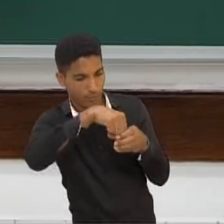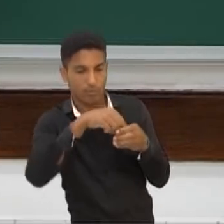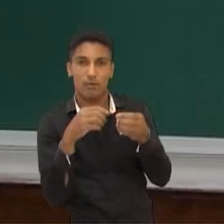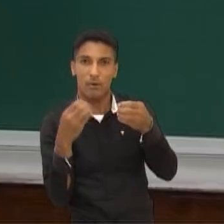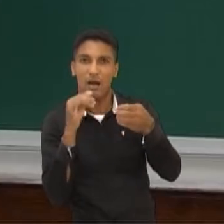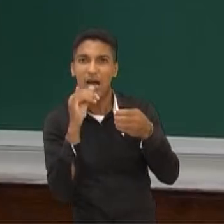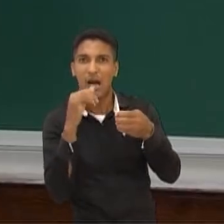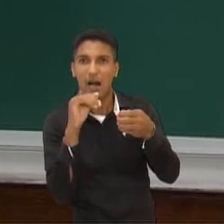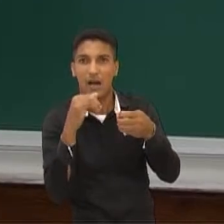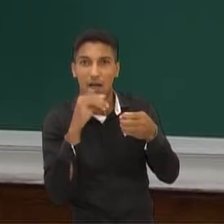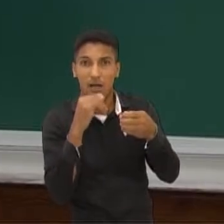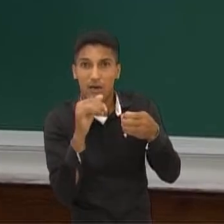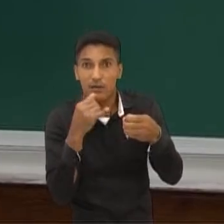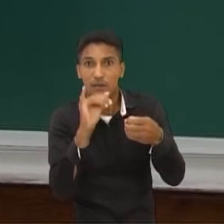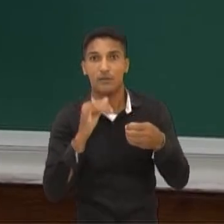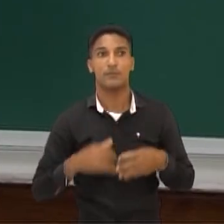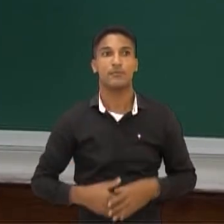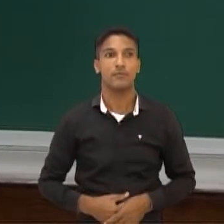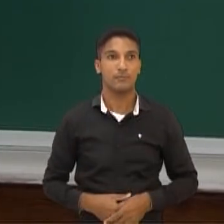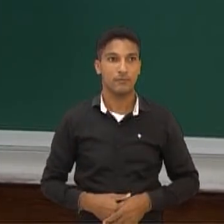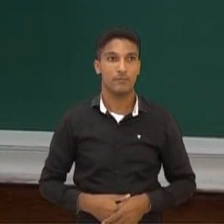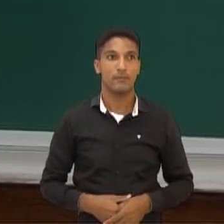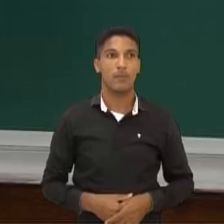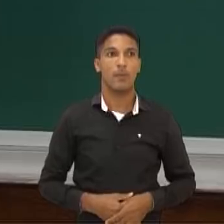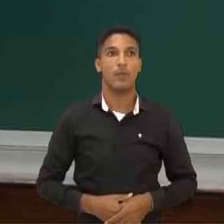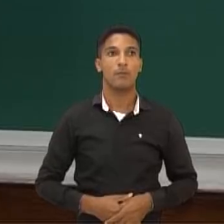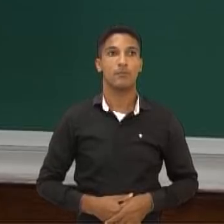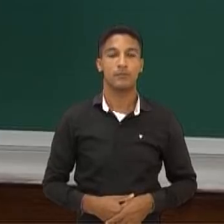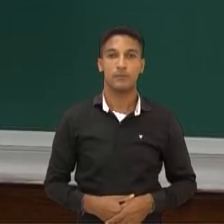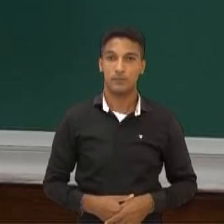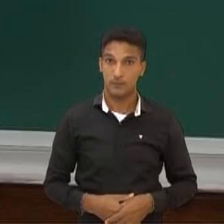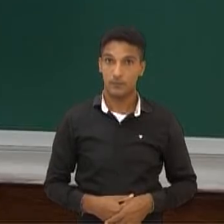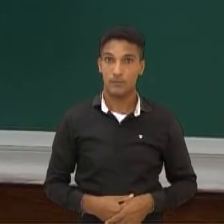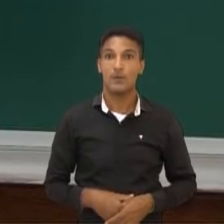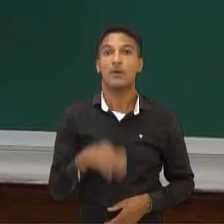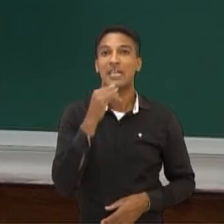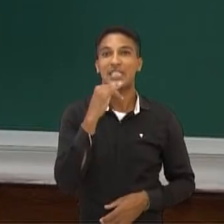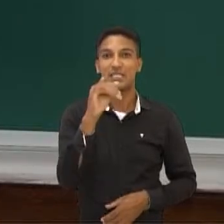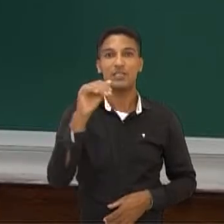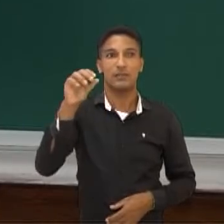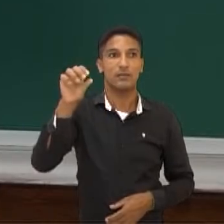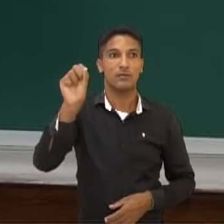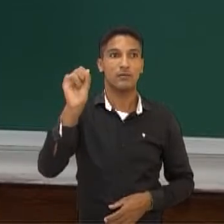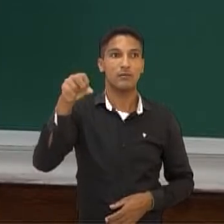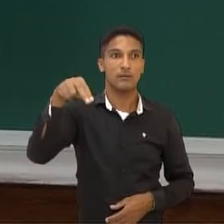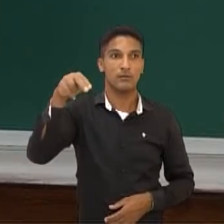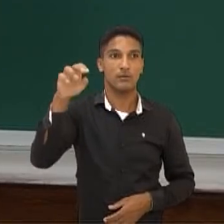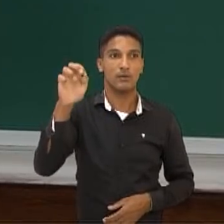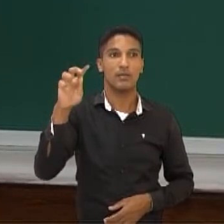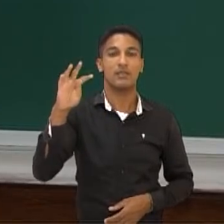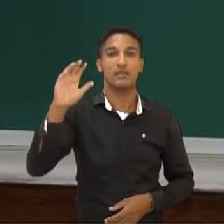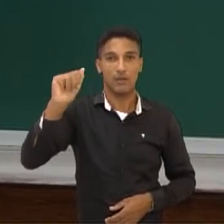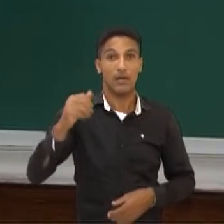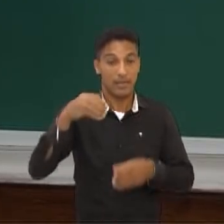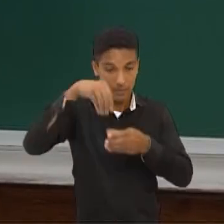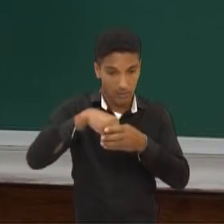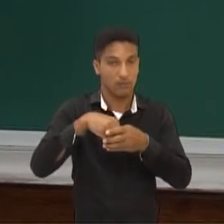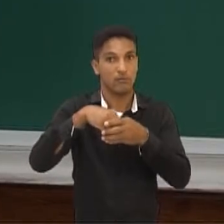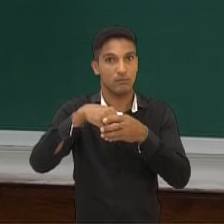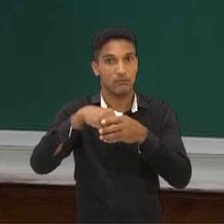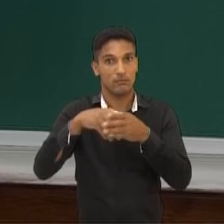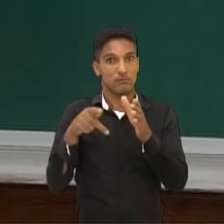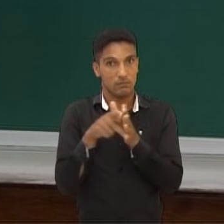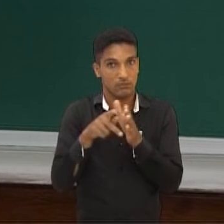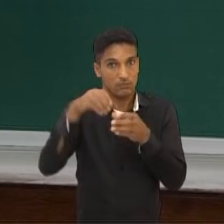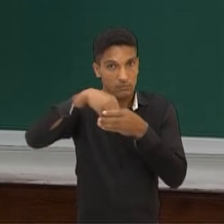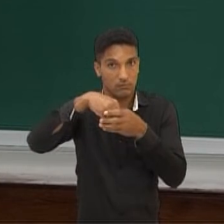modo bem simples, para você que está anotando, tomando nota, a energia cinética de um gás é a energia interna. Professor,